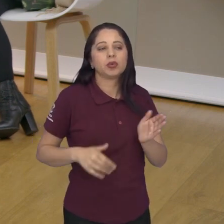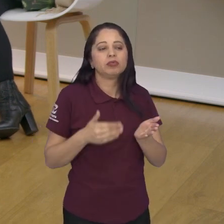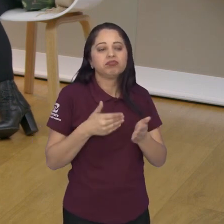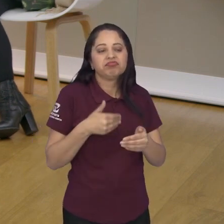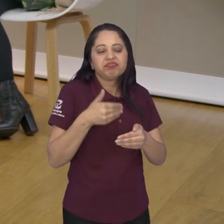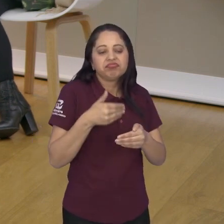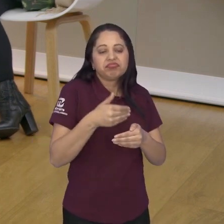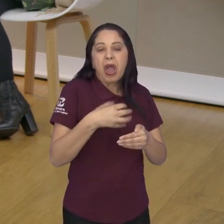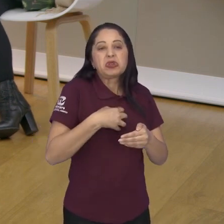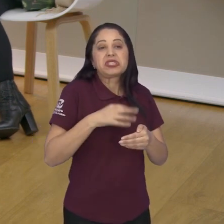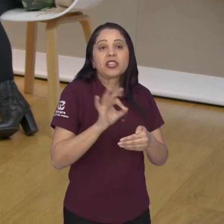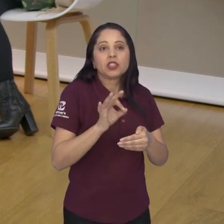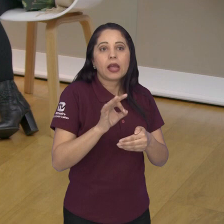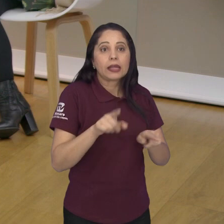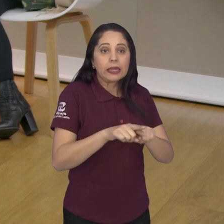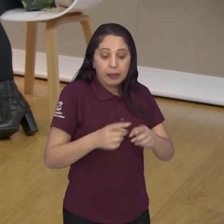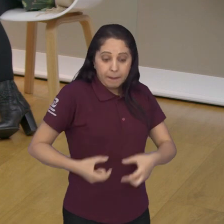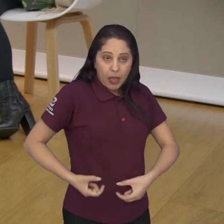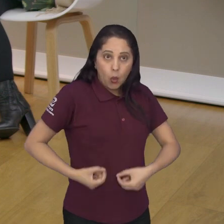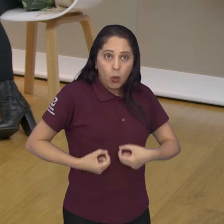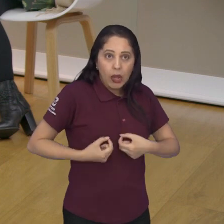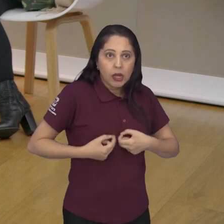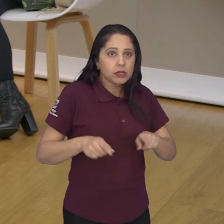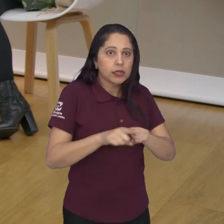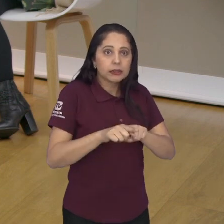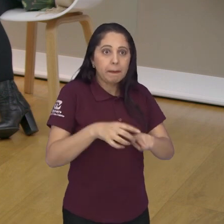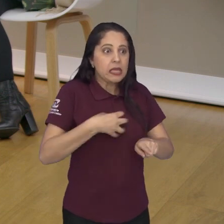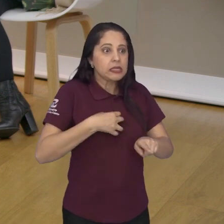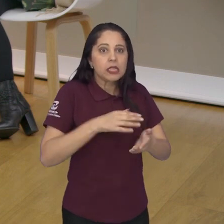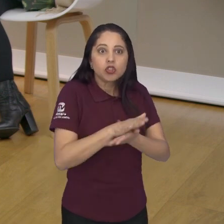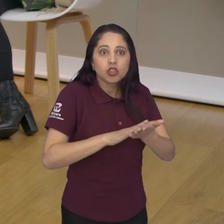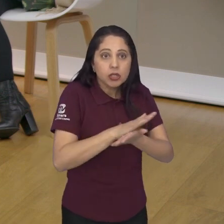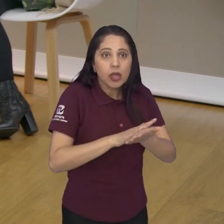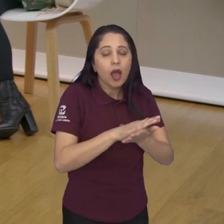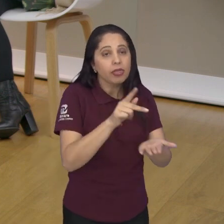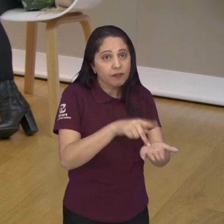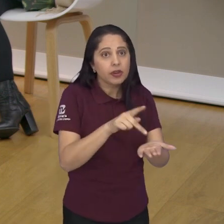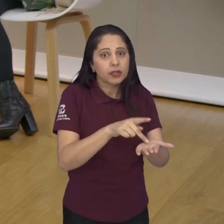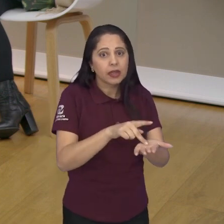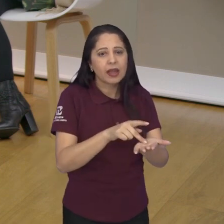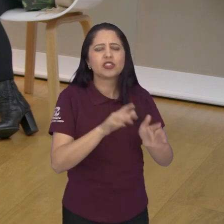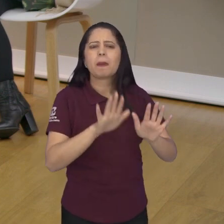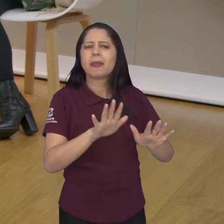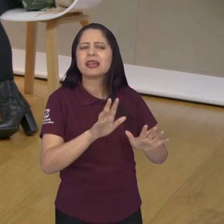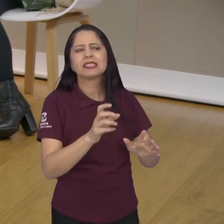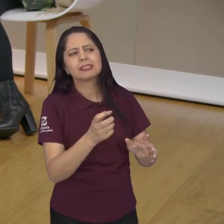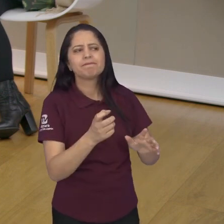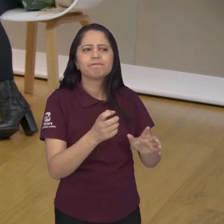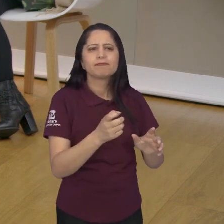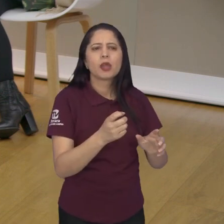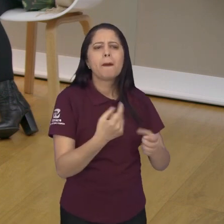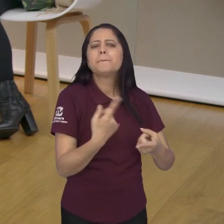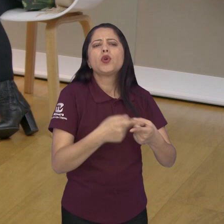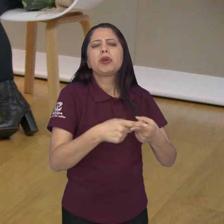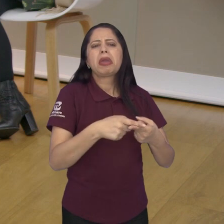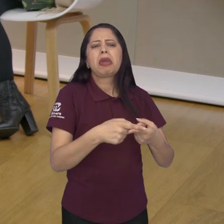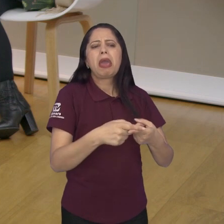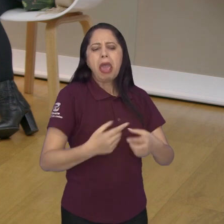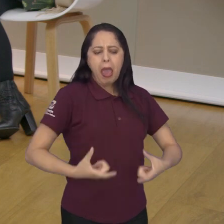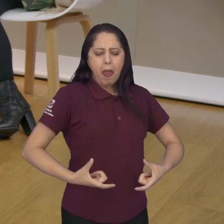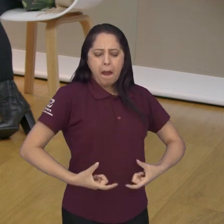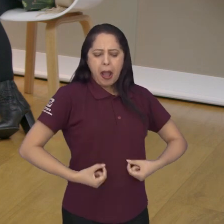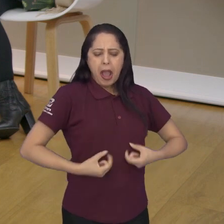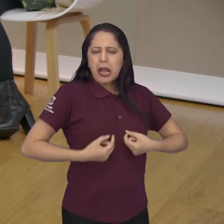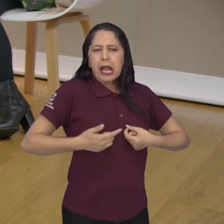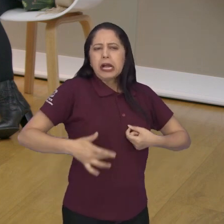o câncer de fígado também é muito sério e é silencioso, né? Infelizmente, sim. Mas alguns fatores podem contribuir, de